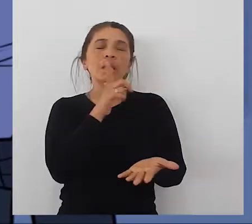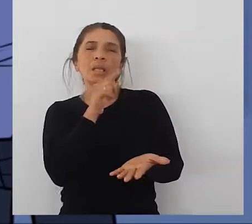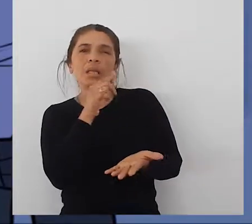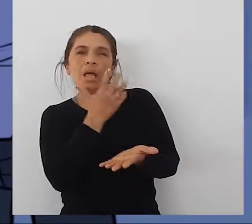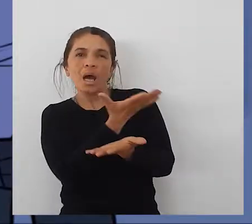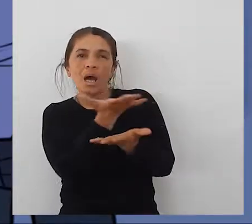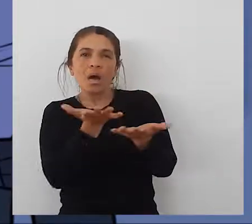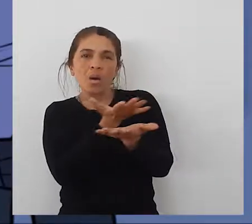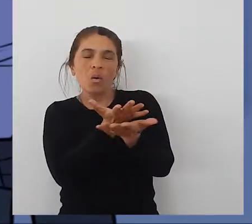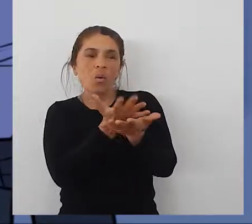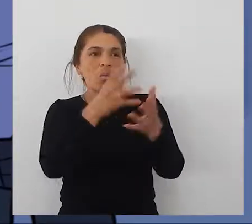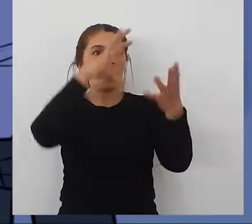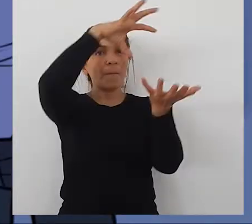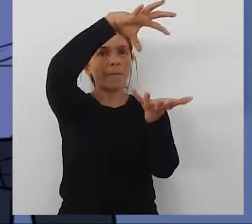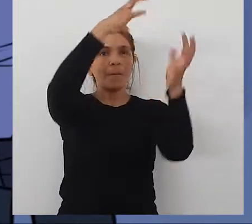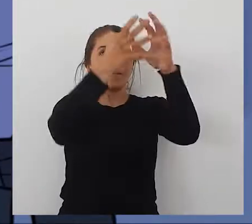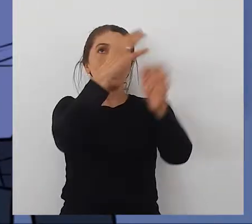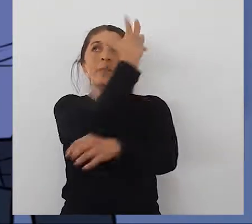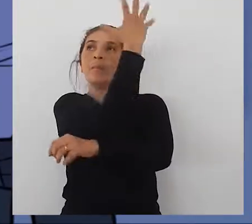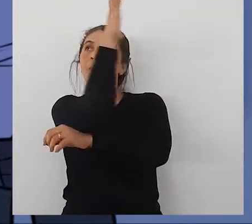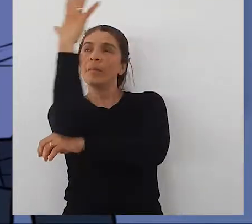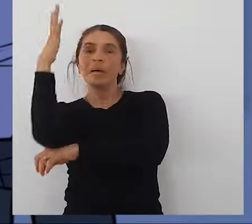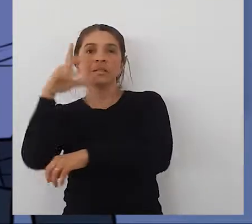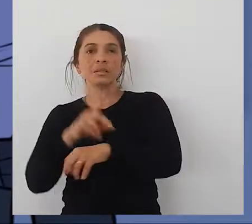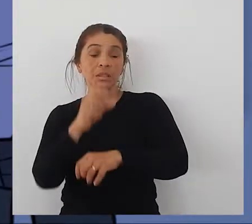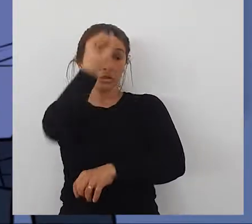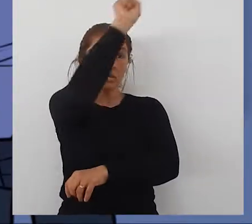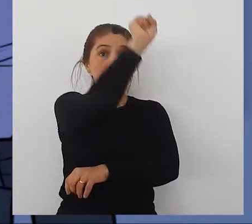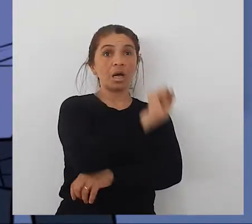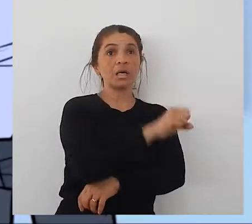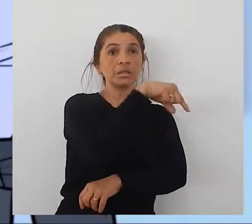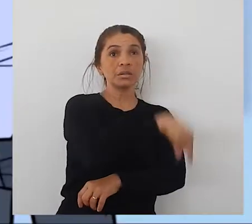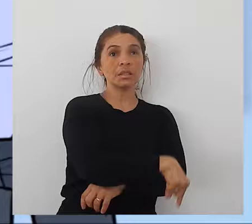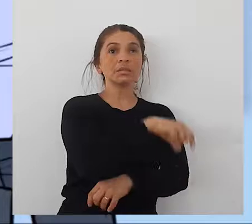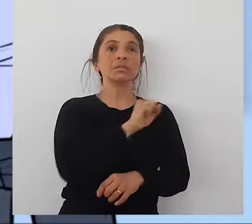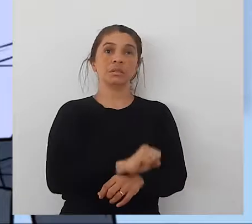Pantanal, Mata Atlântica, Pampa.